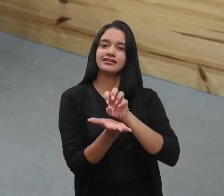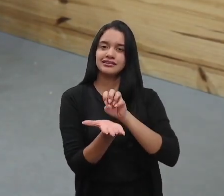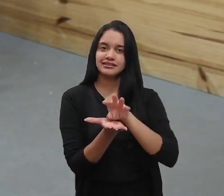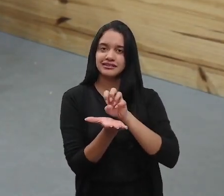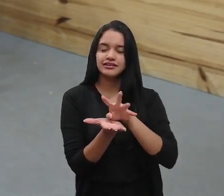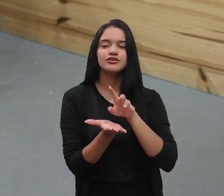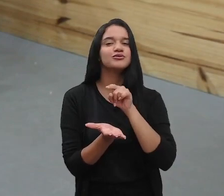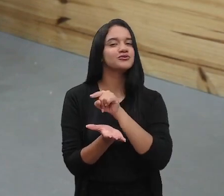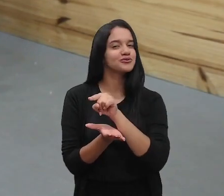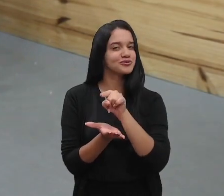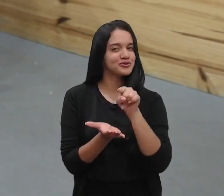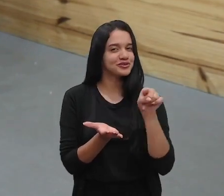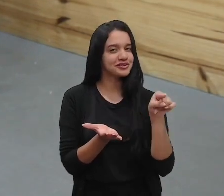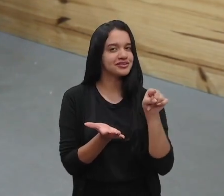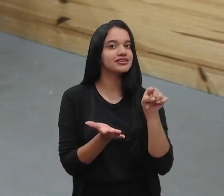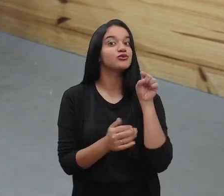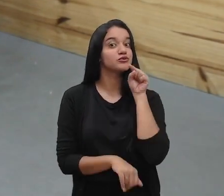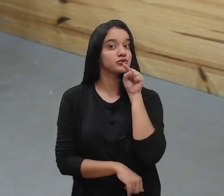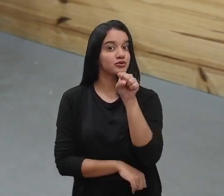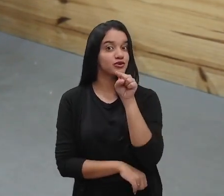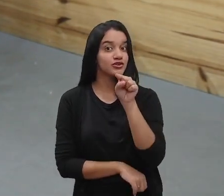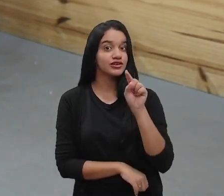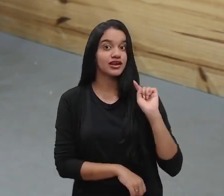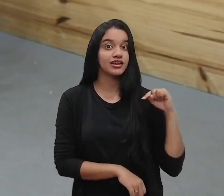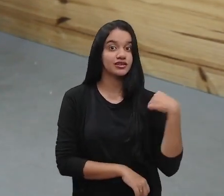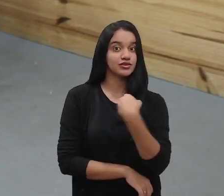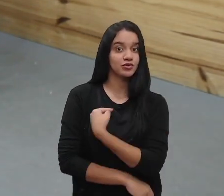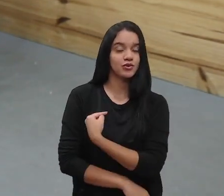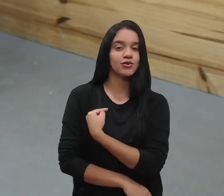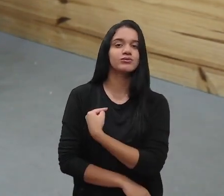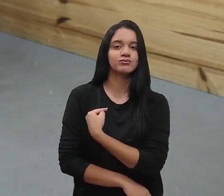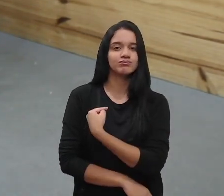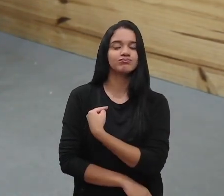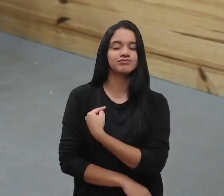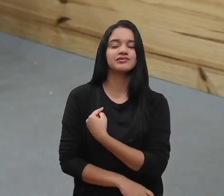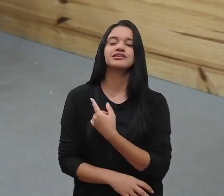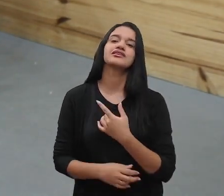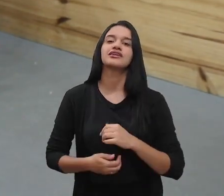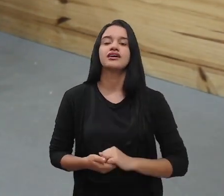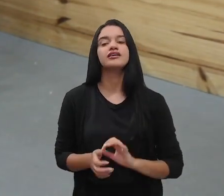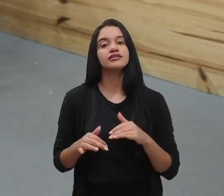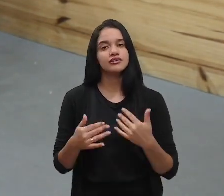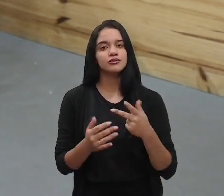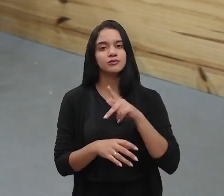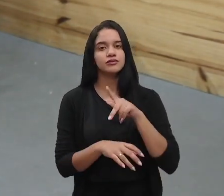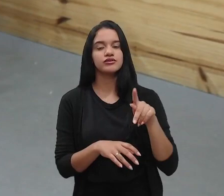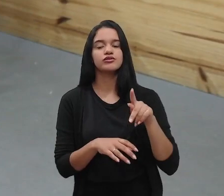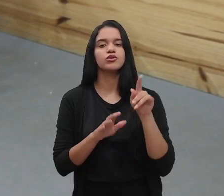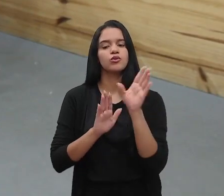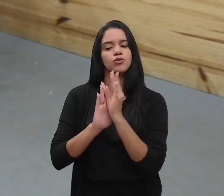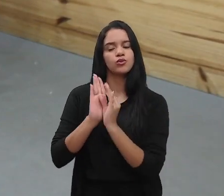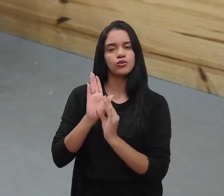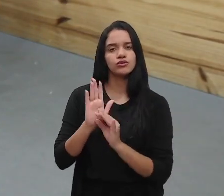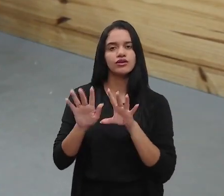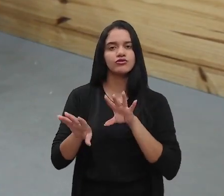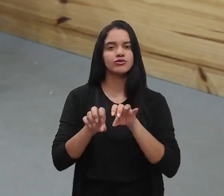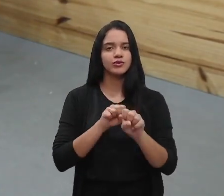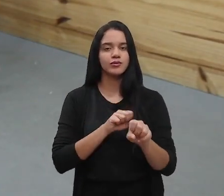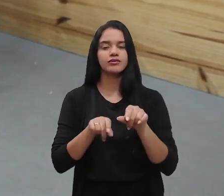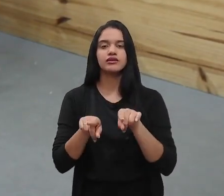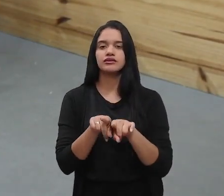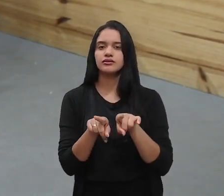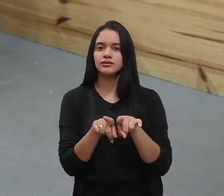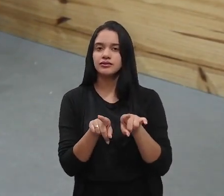qual você, né, e nós fazemos parte. Ernesto é professor conteudista, formador e tutor